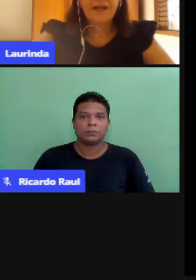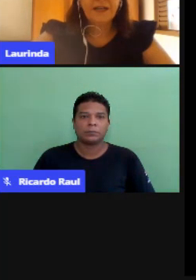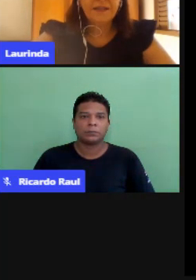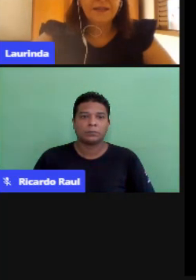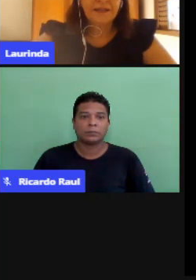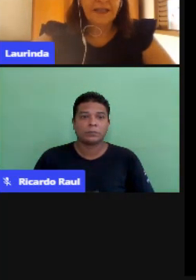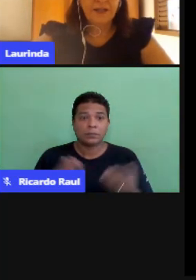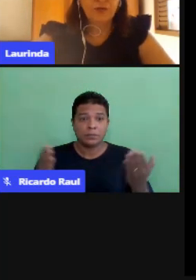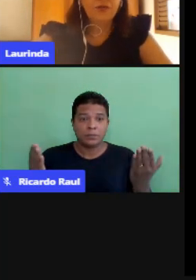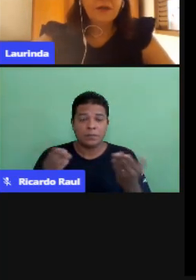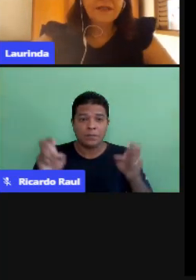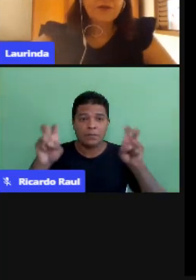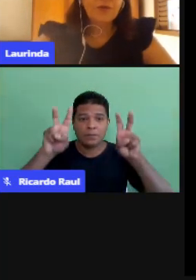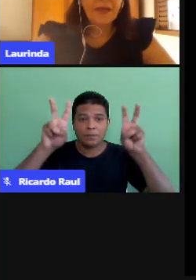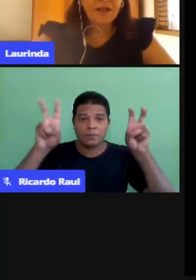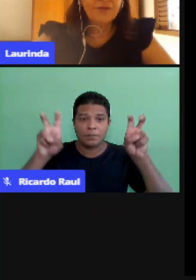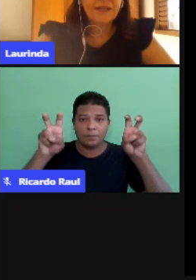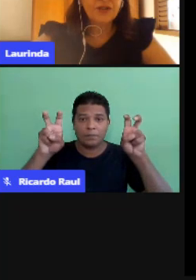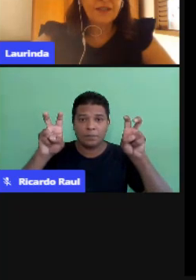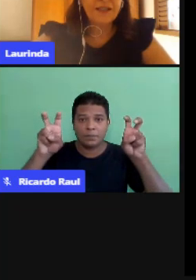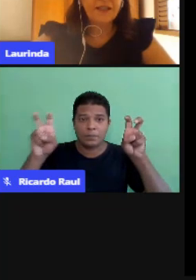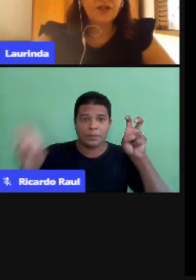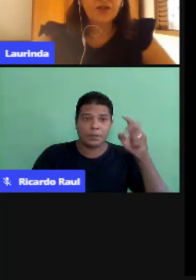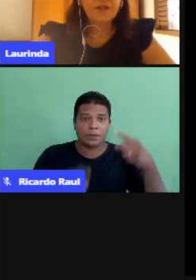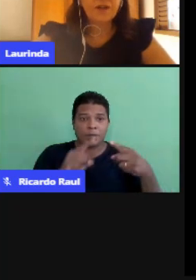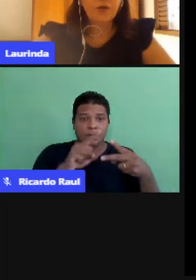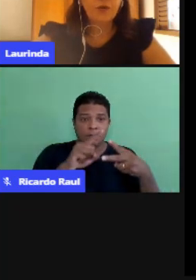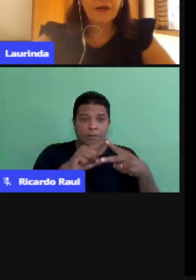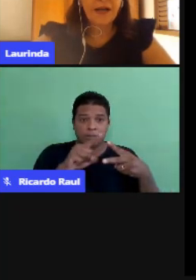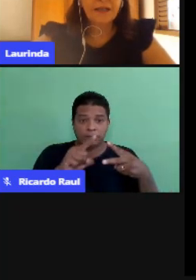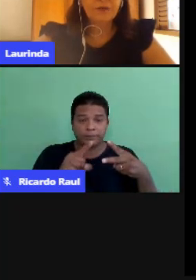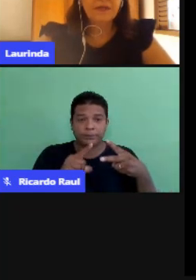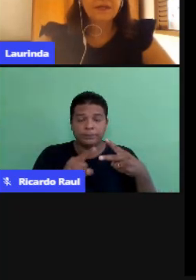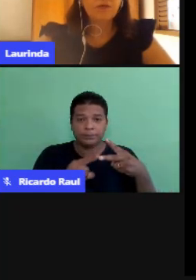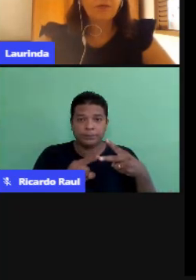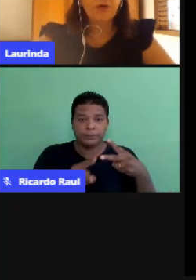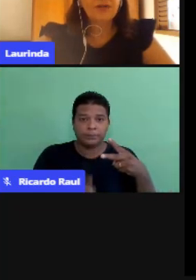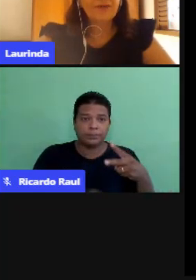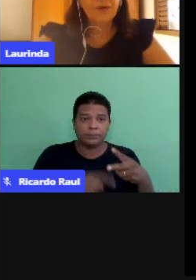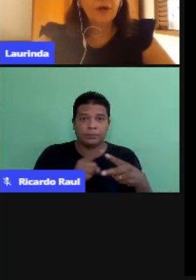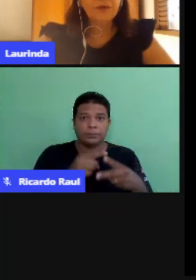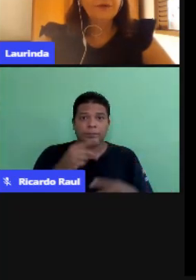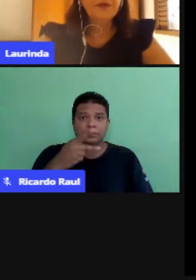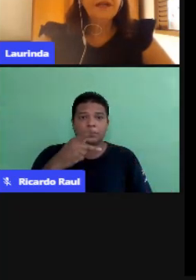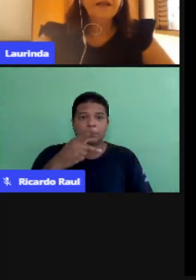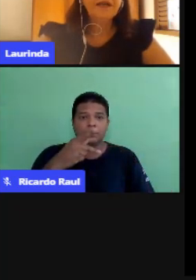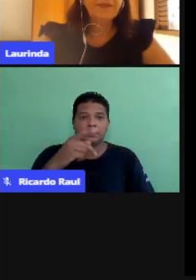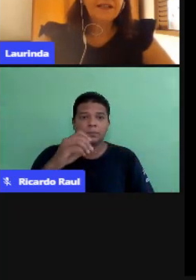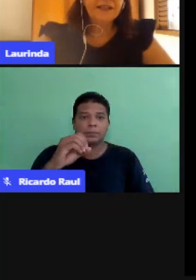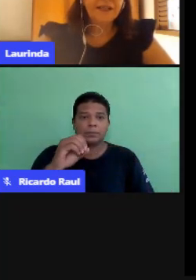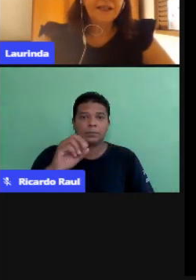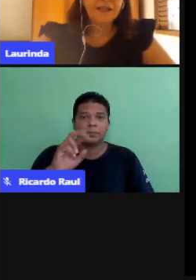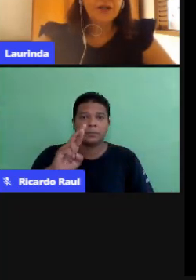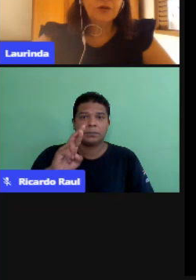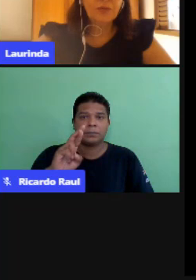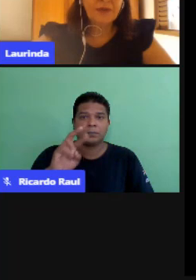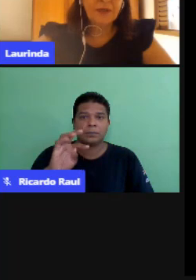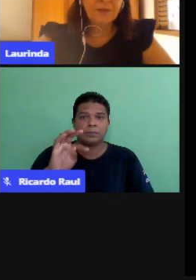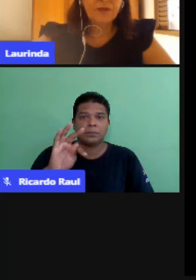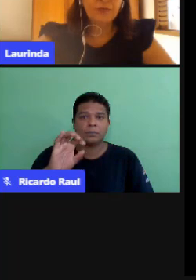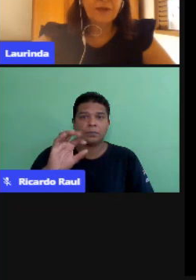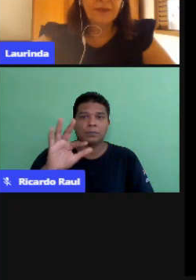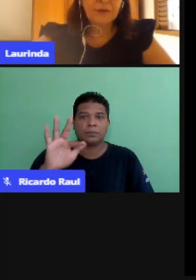Iremos falar dos dois instrumentos que a Janaína já tinha colocado, que são o portfólio e a planilha